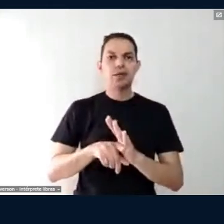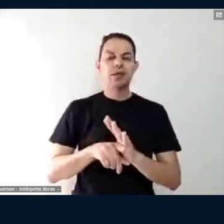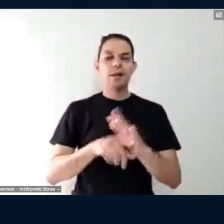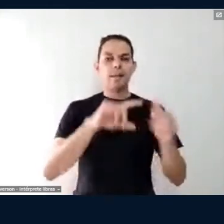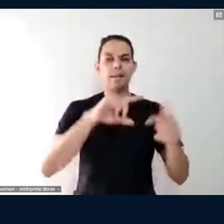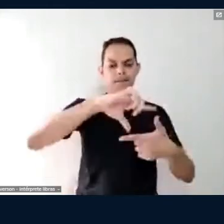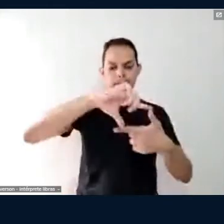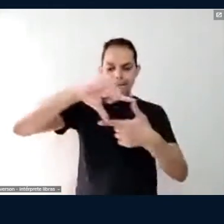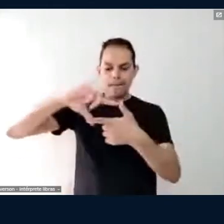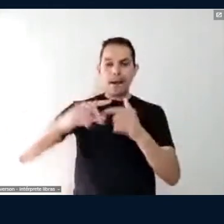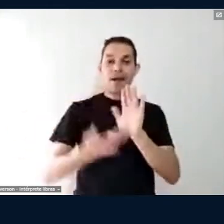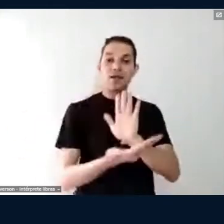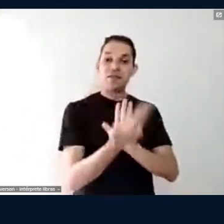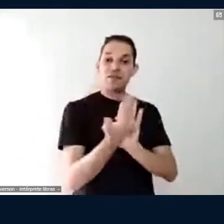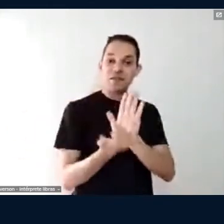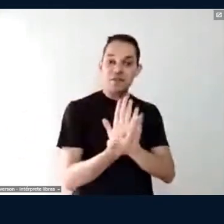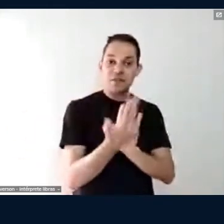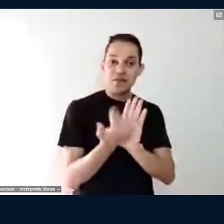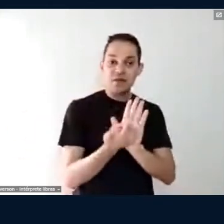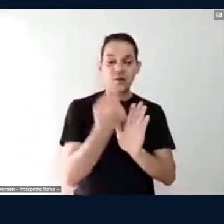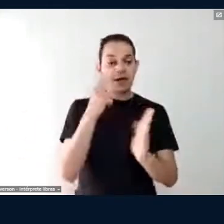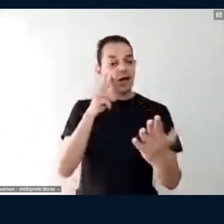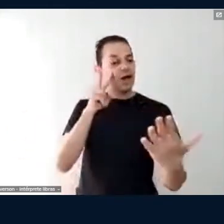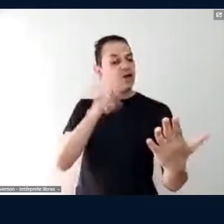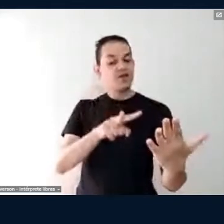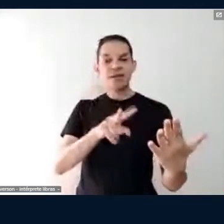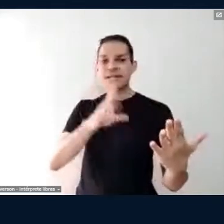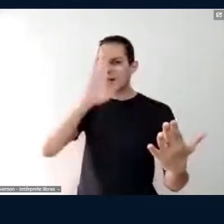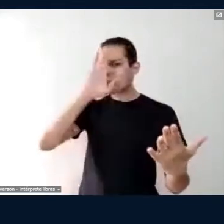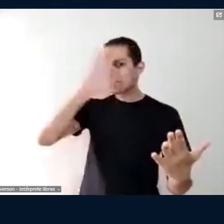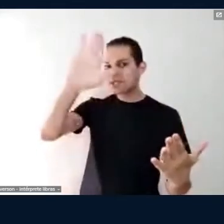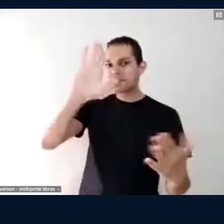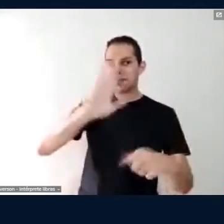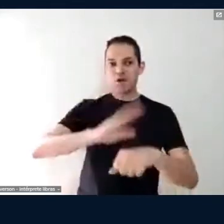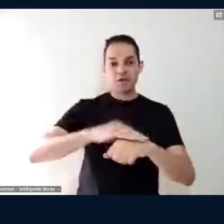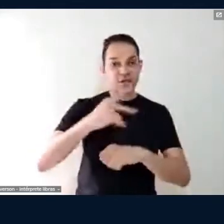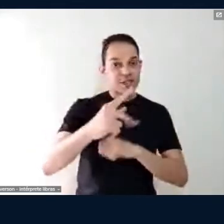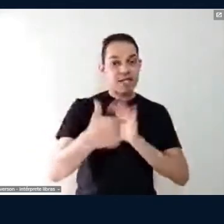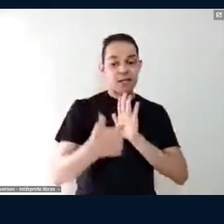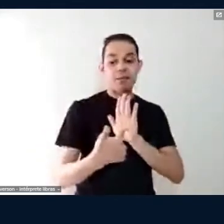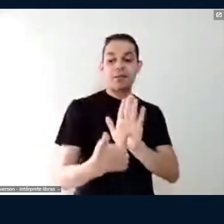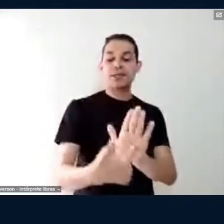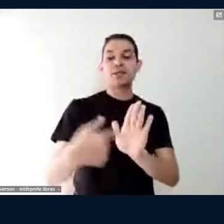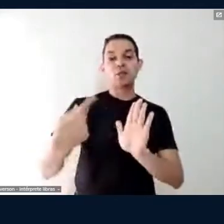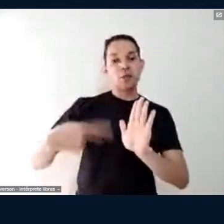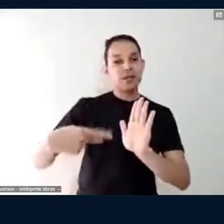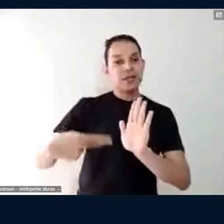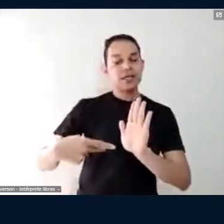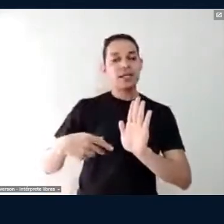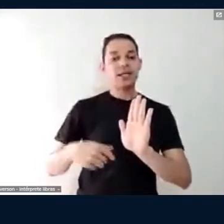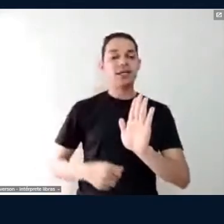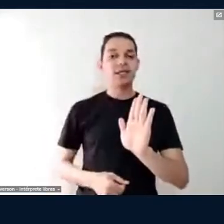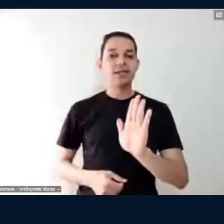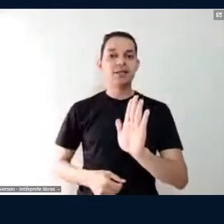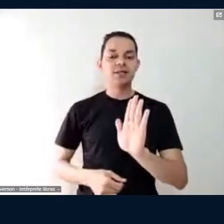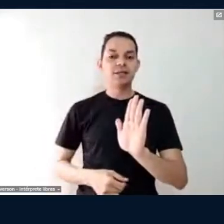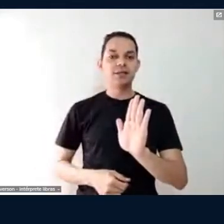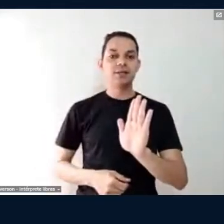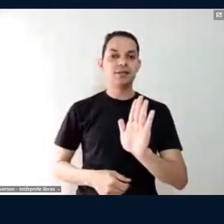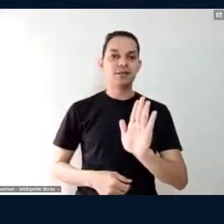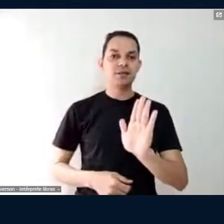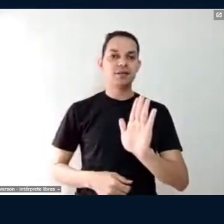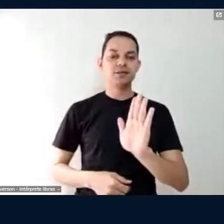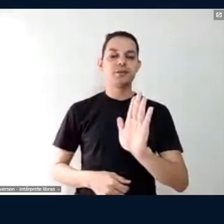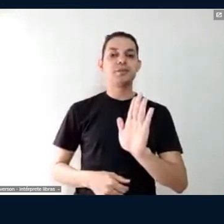uma das figuras que para mim ali é o coração. Você apresentou aqui no momento da apresentação do